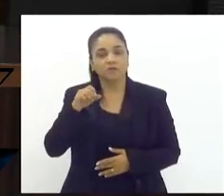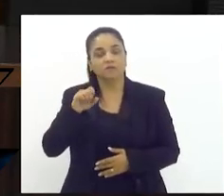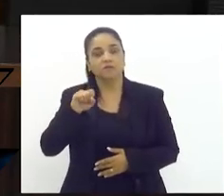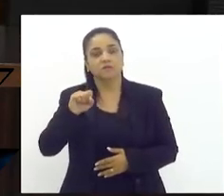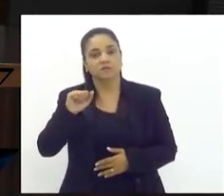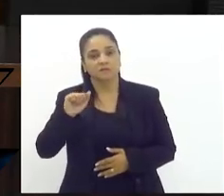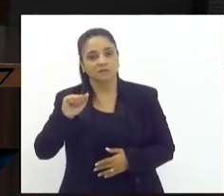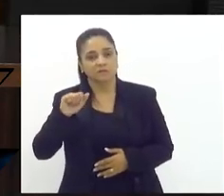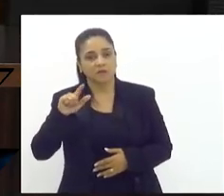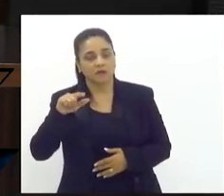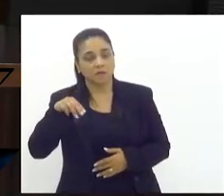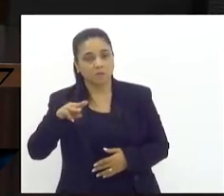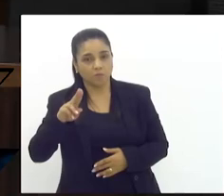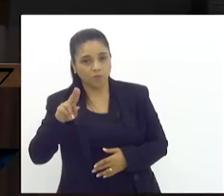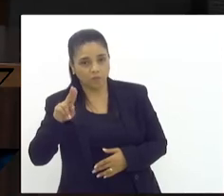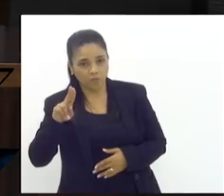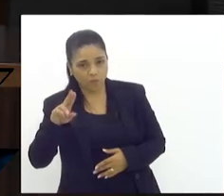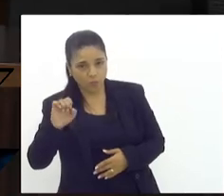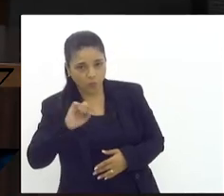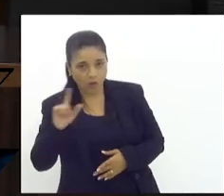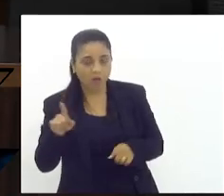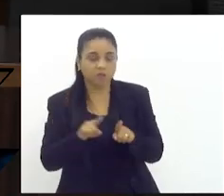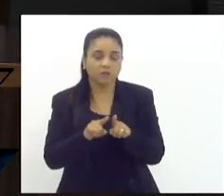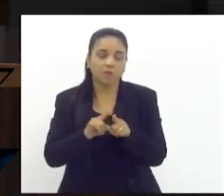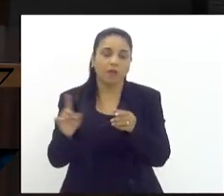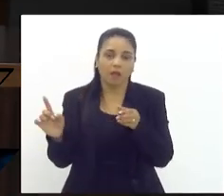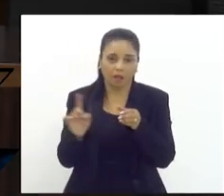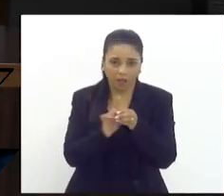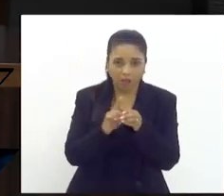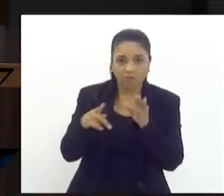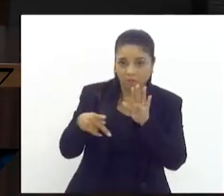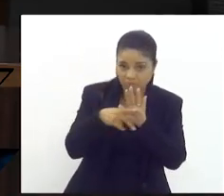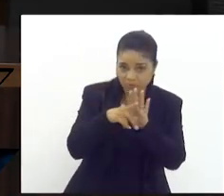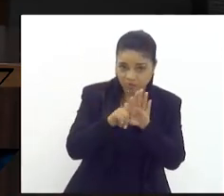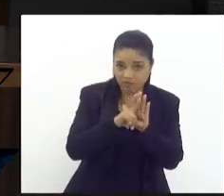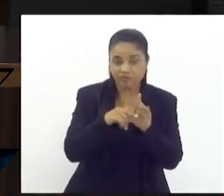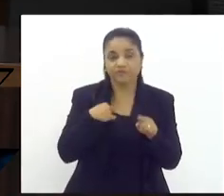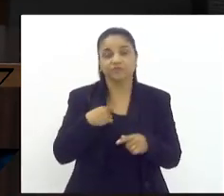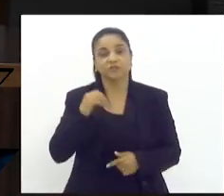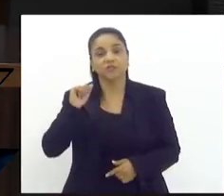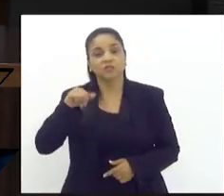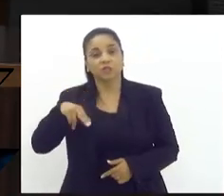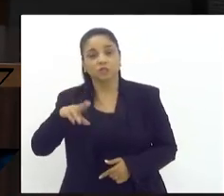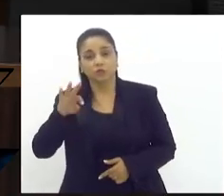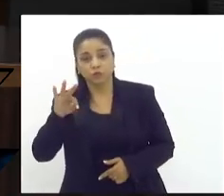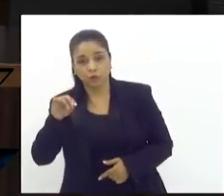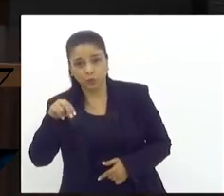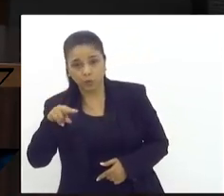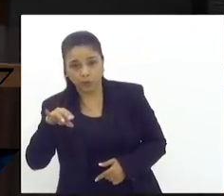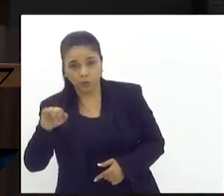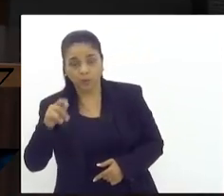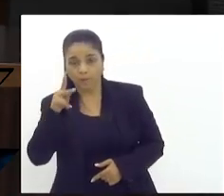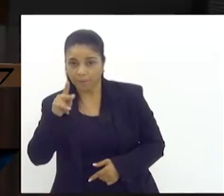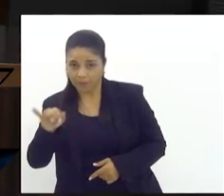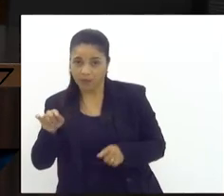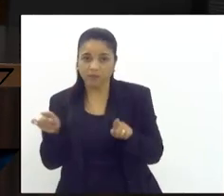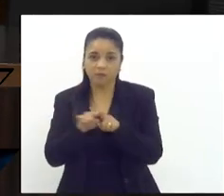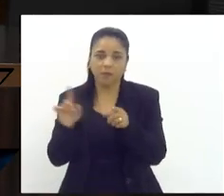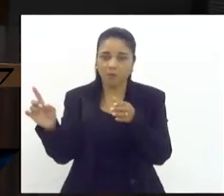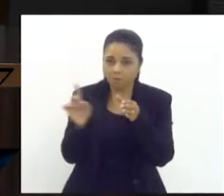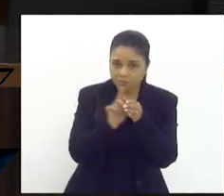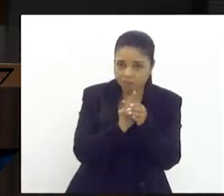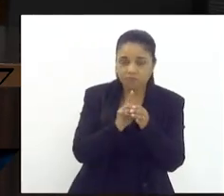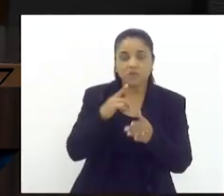quer ser qual autor é o deputado é Otoni de Paula pai o deputado